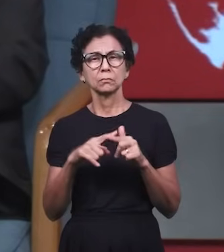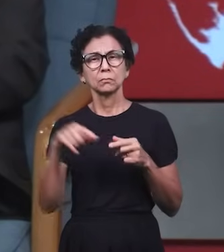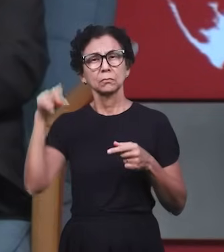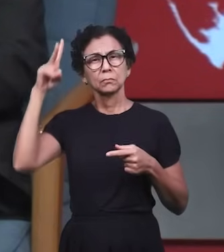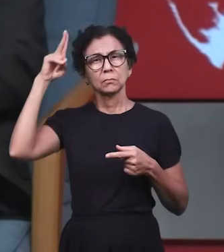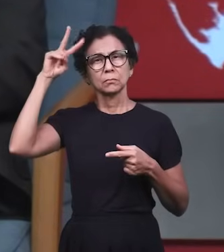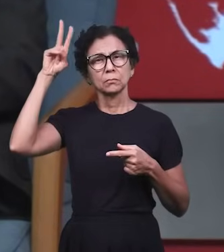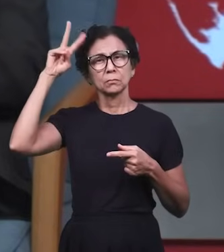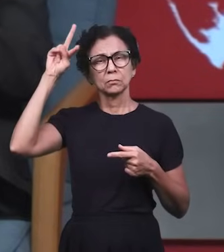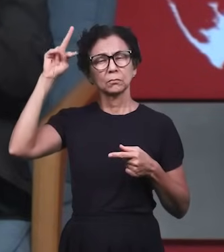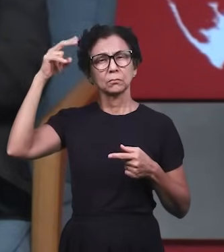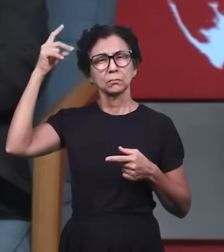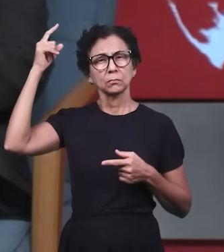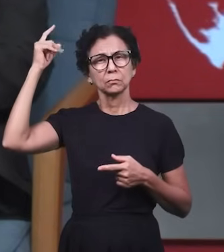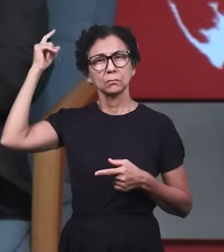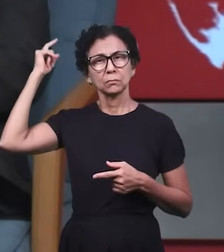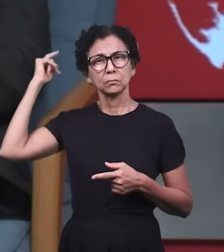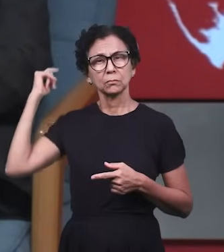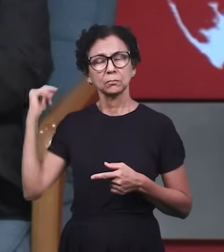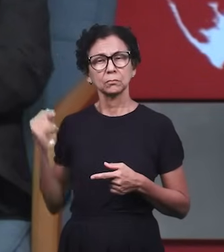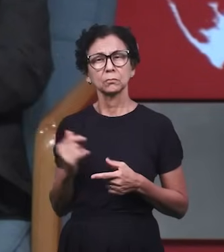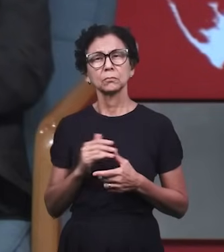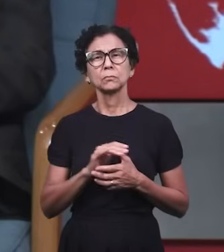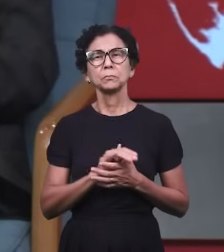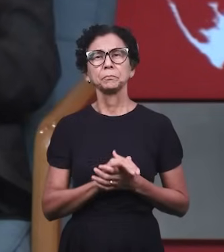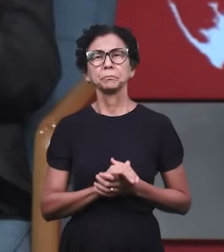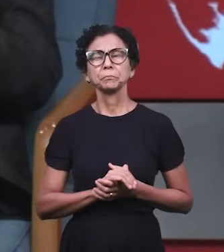históricas, que têm o